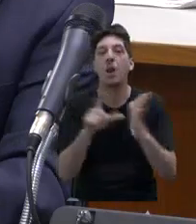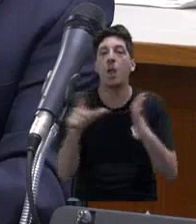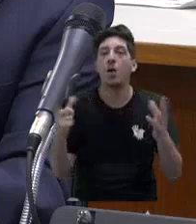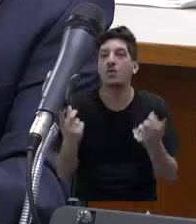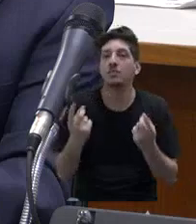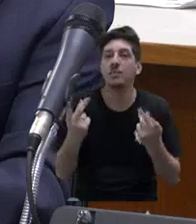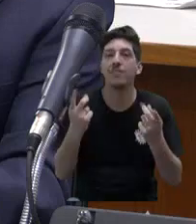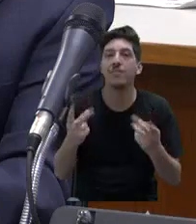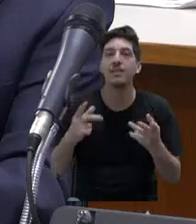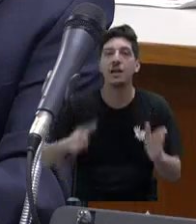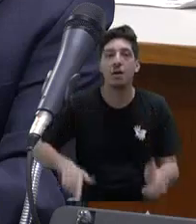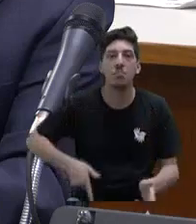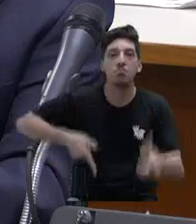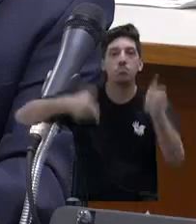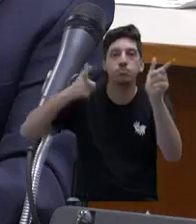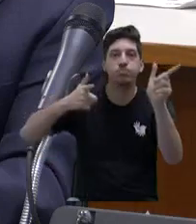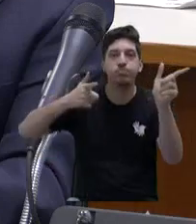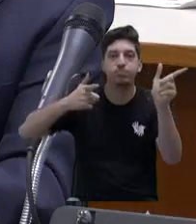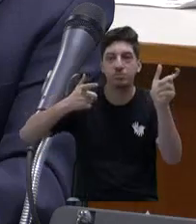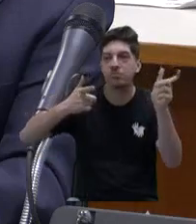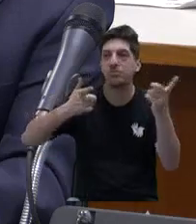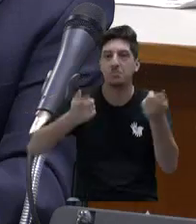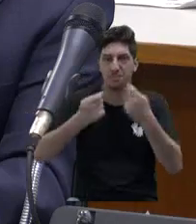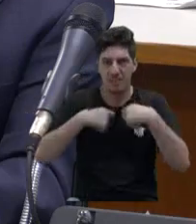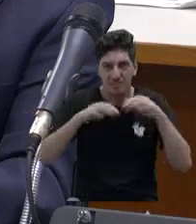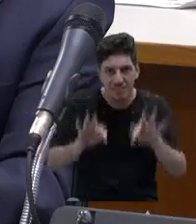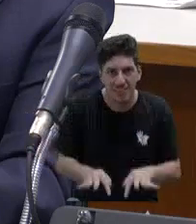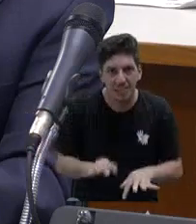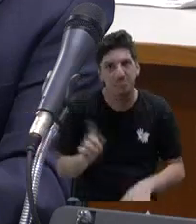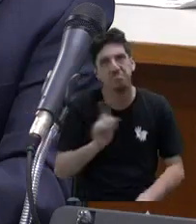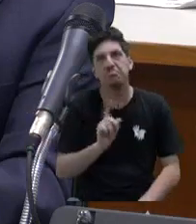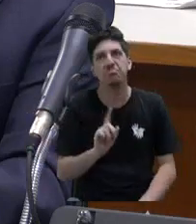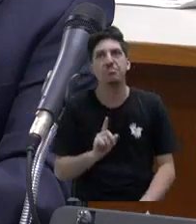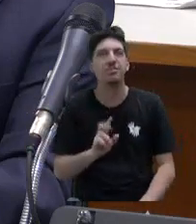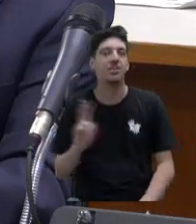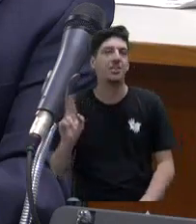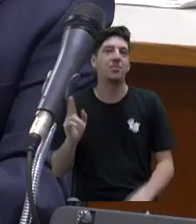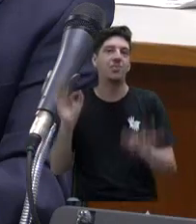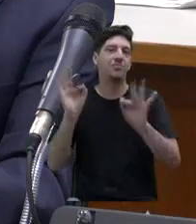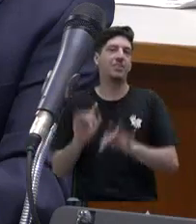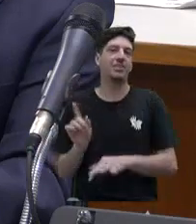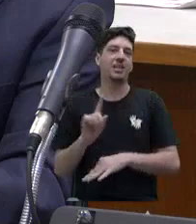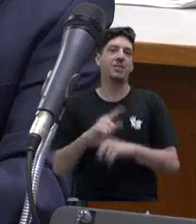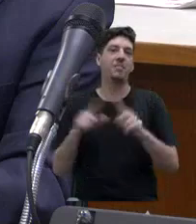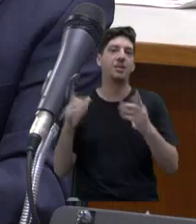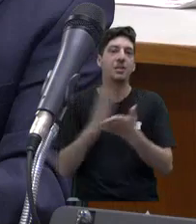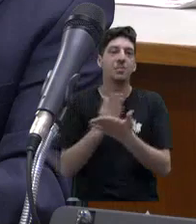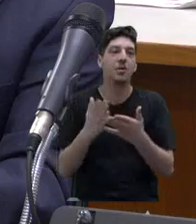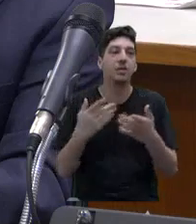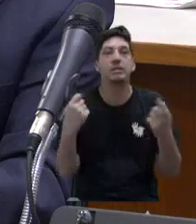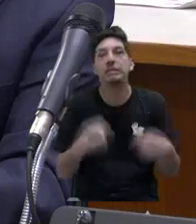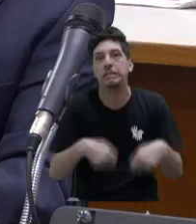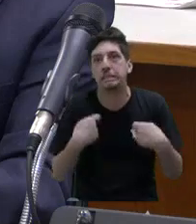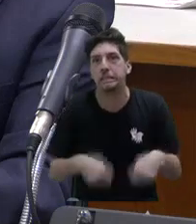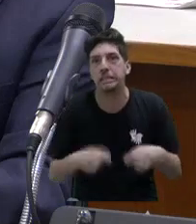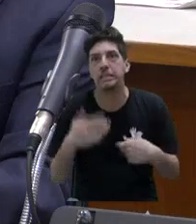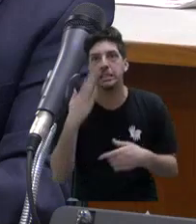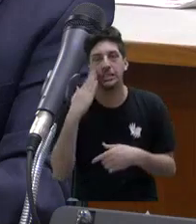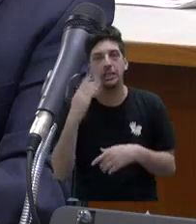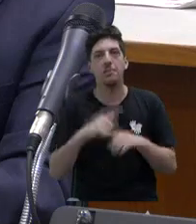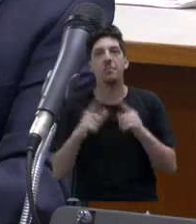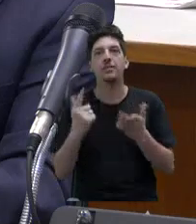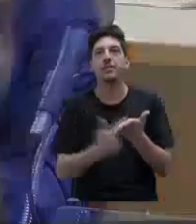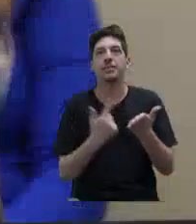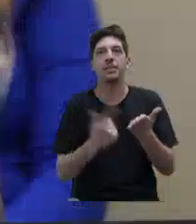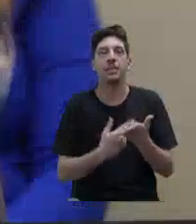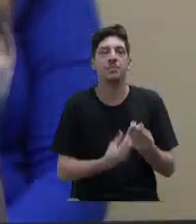vende armamento, ou vende qualquer outro tipo de coisa, não está vendendo felicidade, mas alguma coisa de necessidade. Agora, esse livro